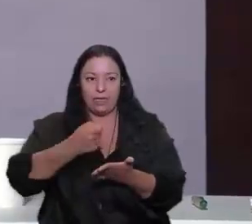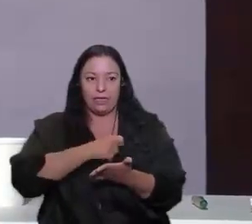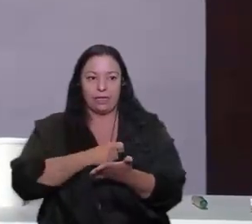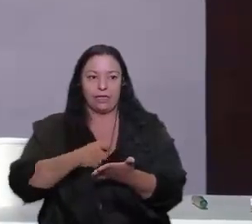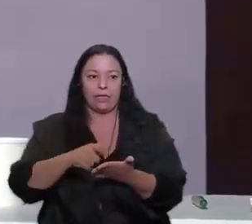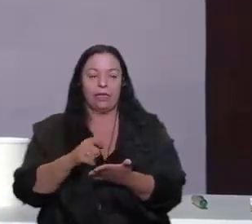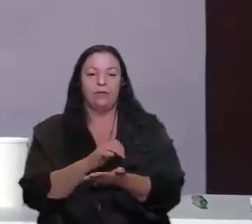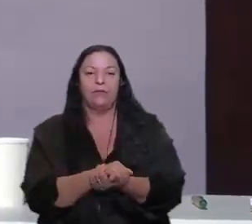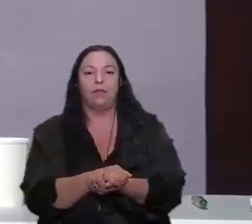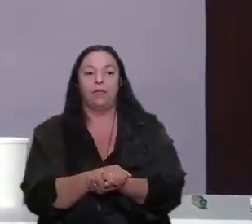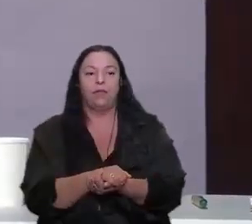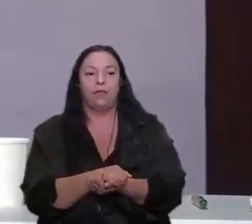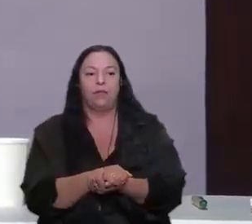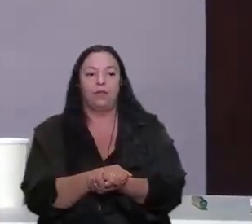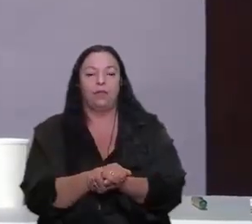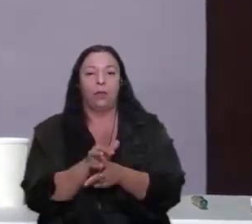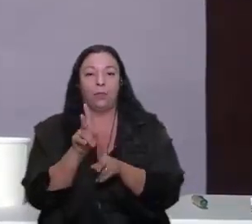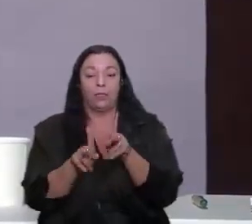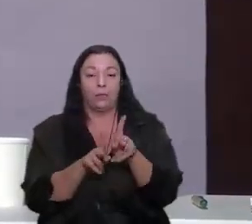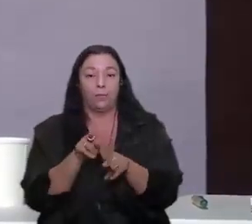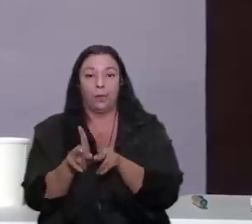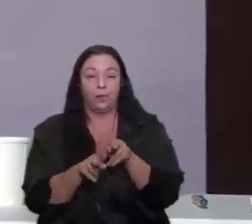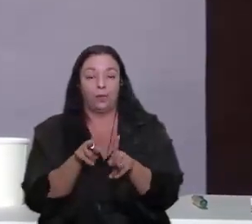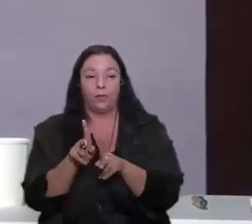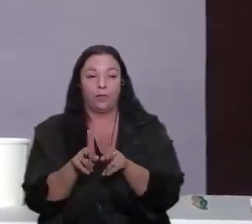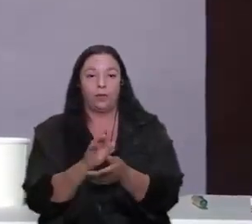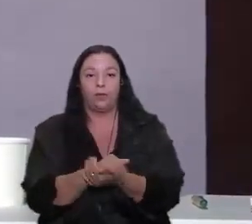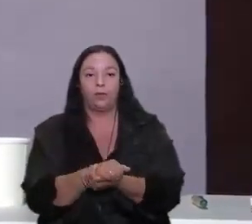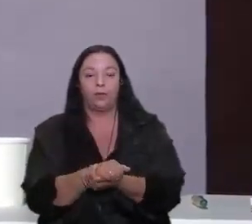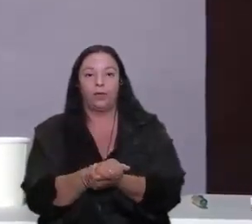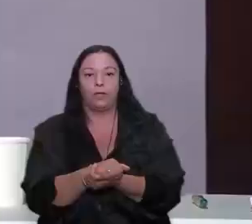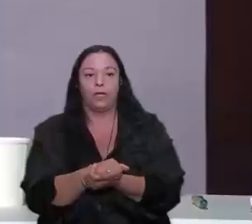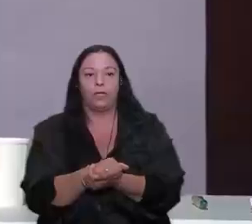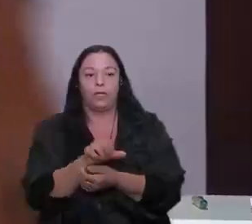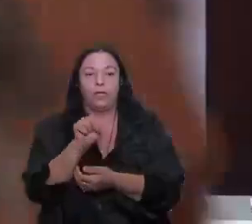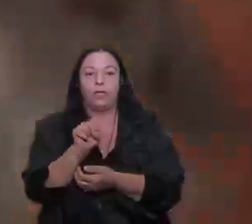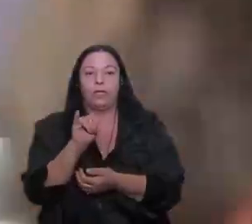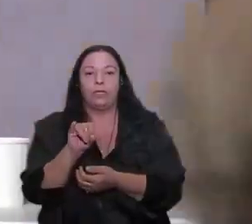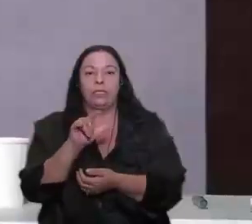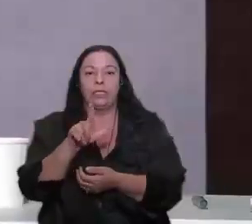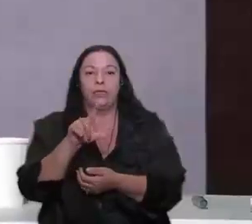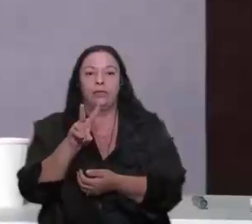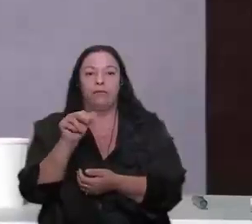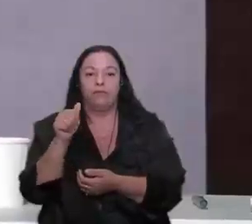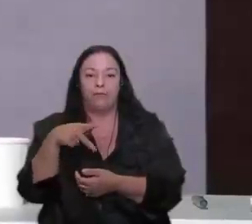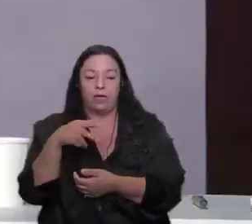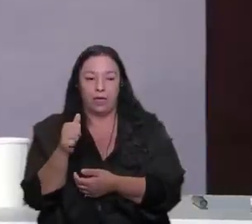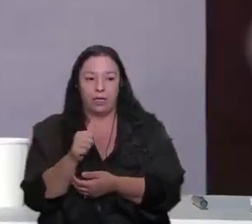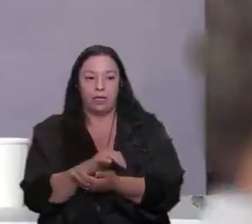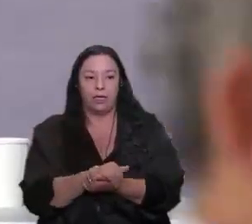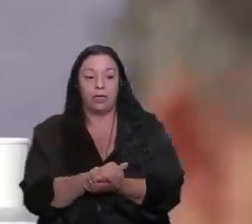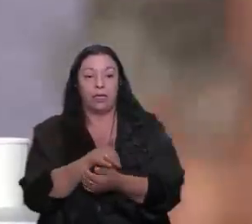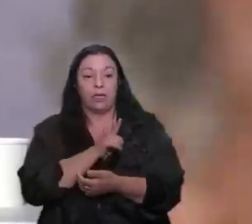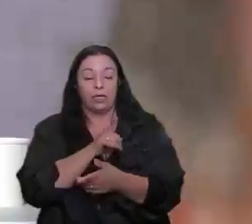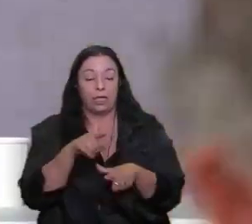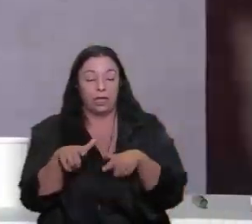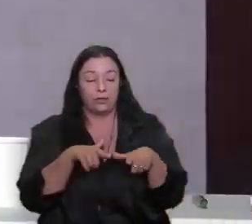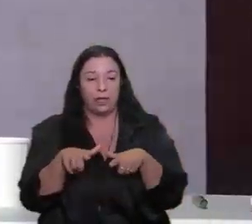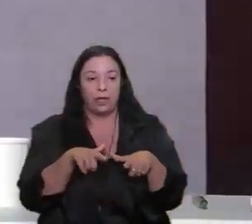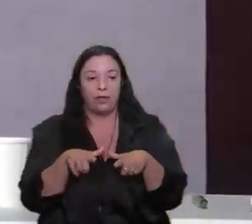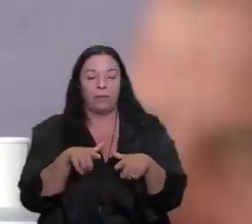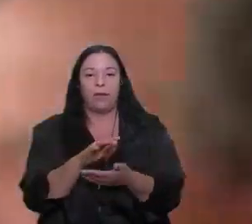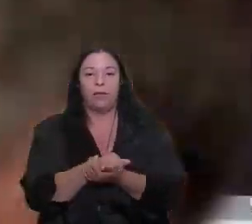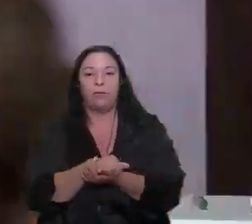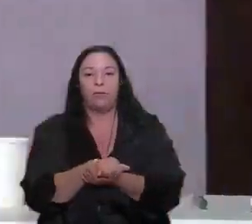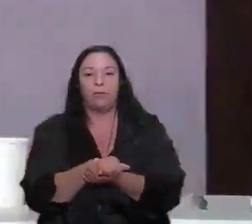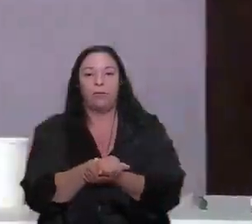um gap para esse público, e temos a Silvana Gontijo, que tem um trabalho lindo. Eu gosto de